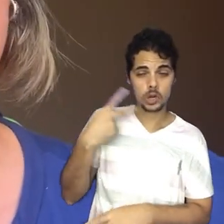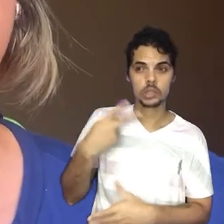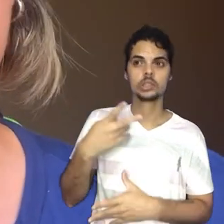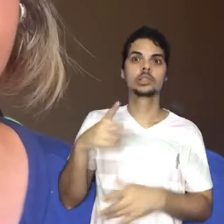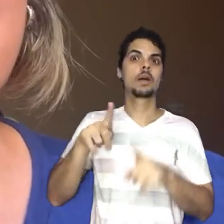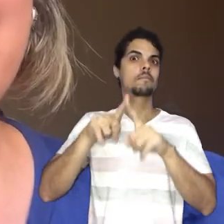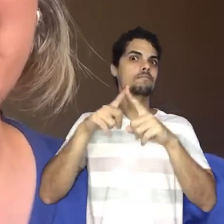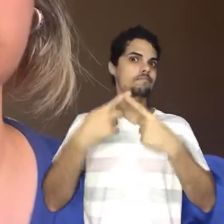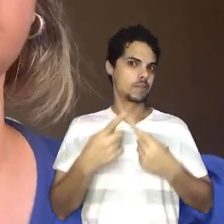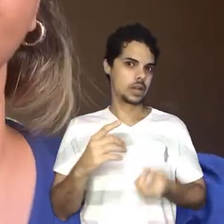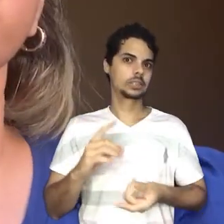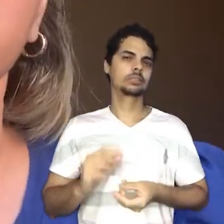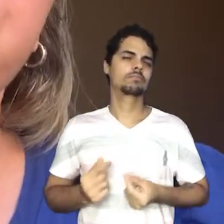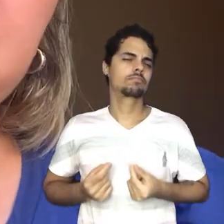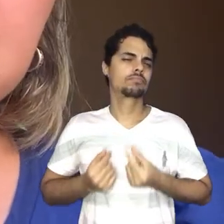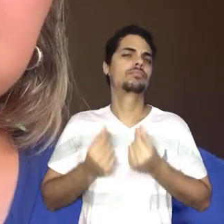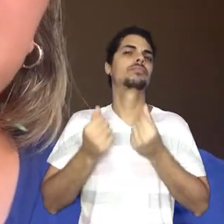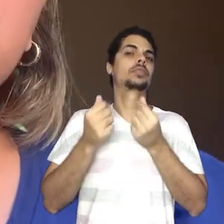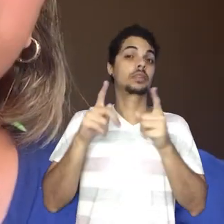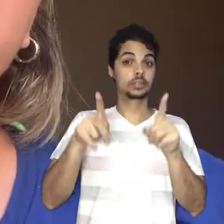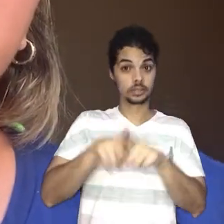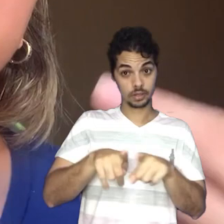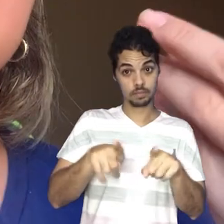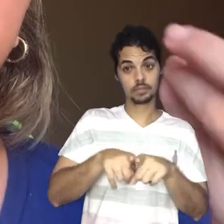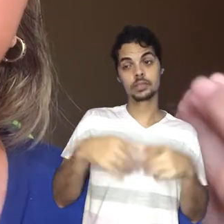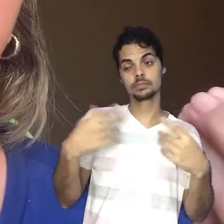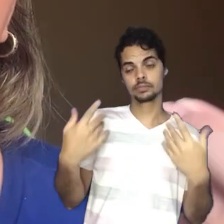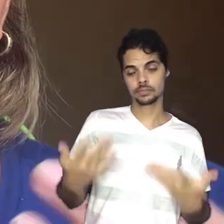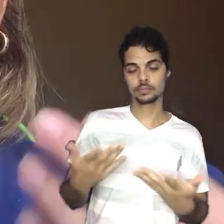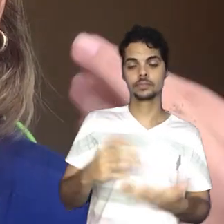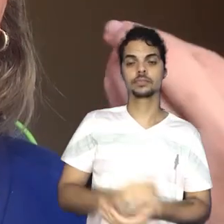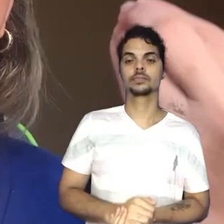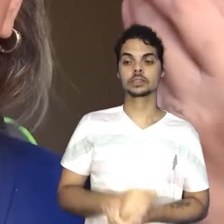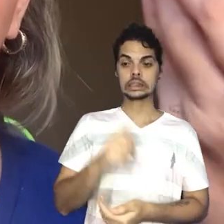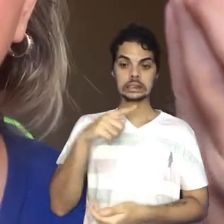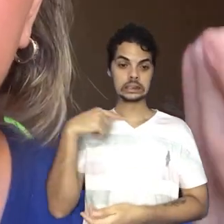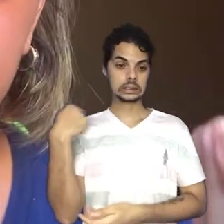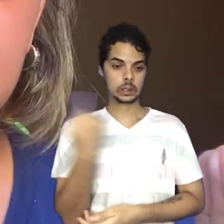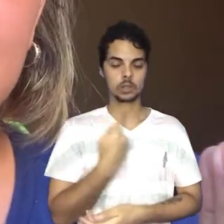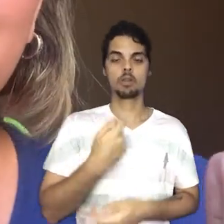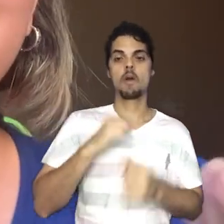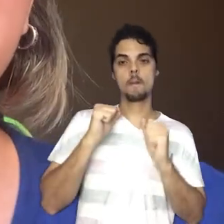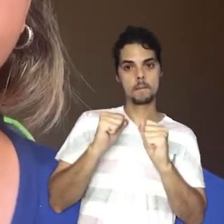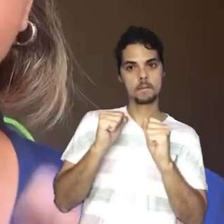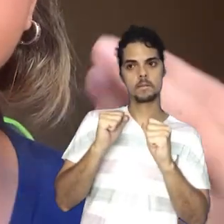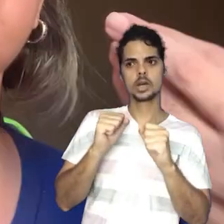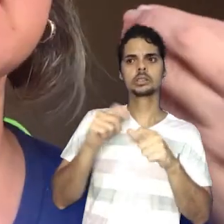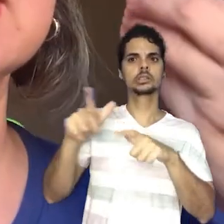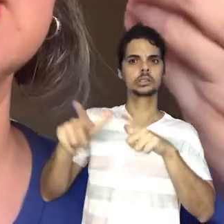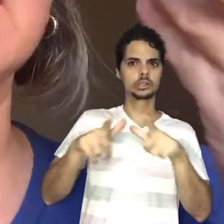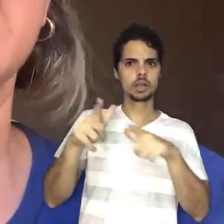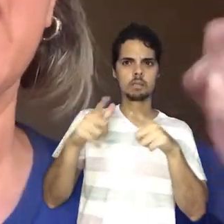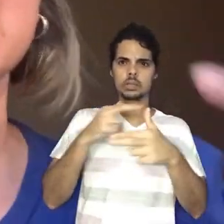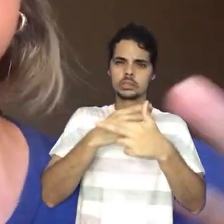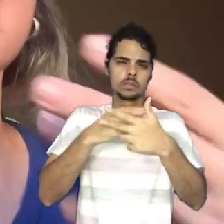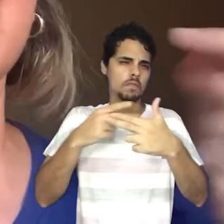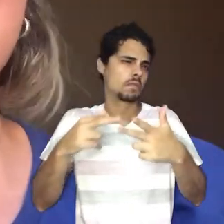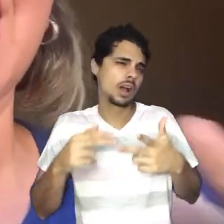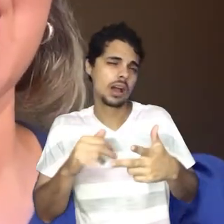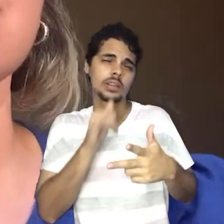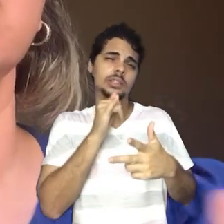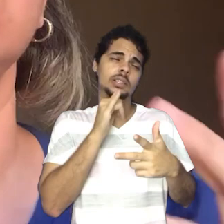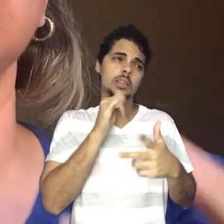passar a ser dependente financeiro. Podemos trabalhar com a questão de memes, né? Porque faz